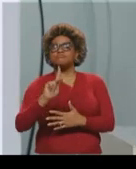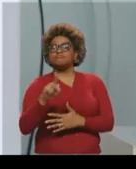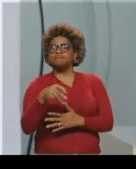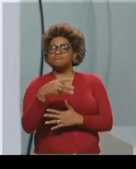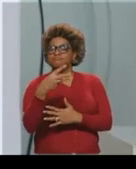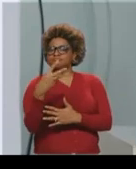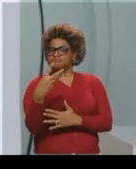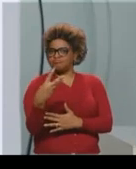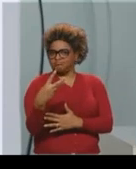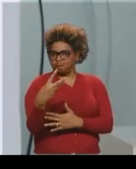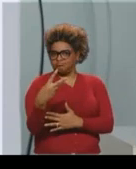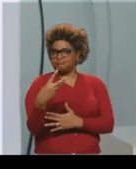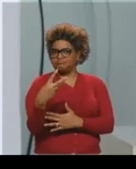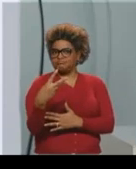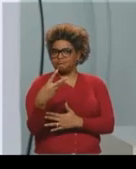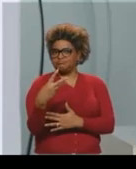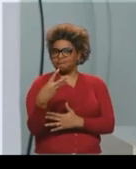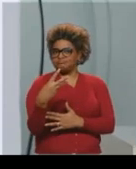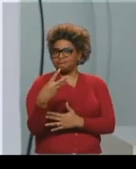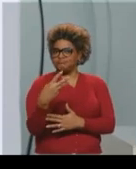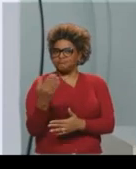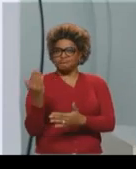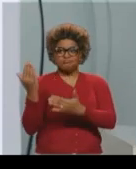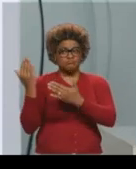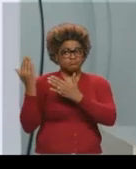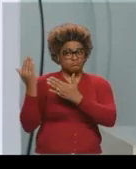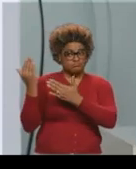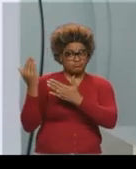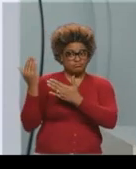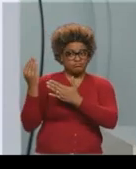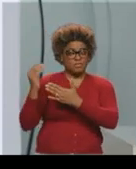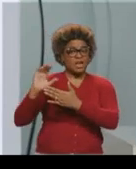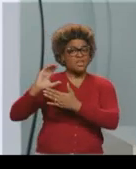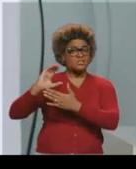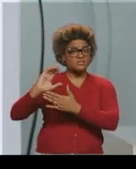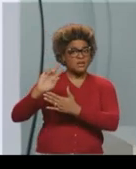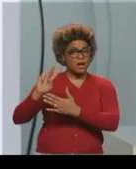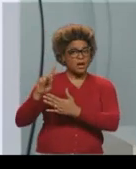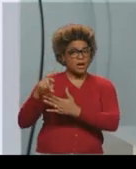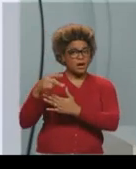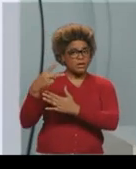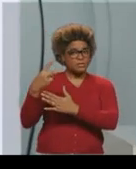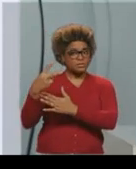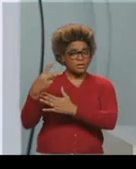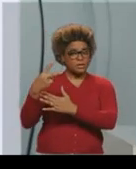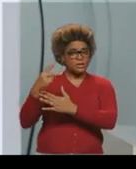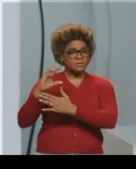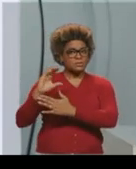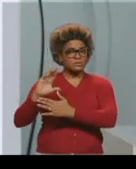Aqui, CH2, CH3.